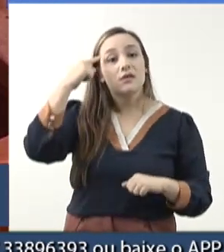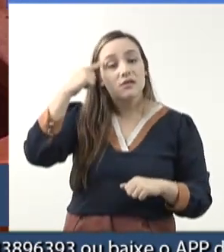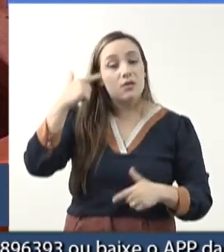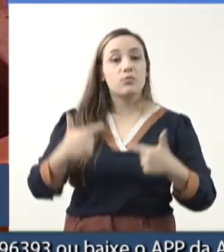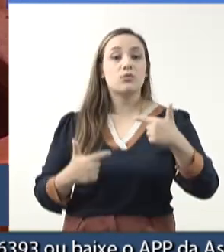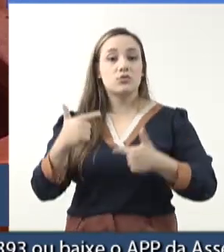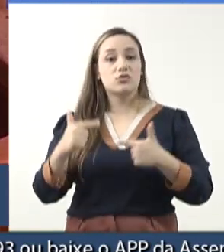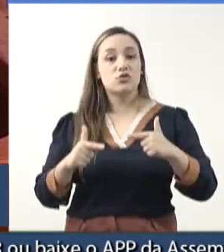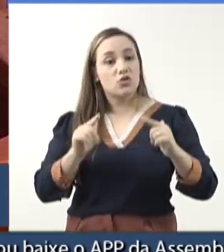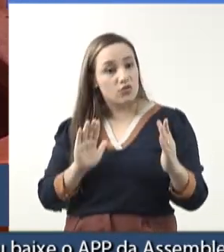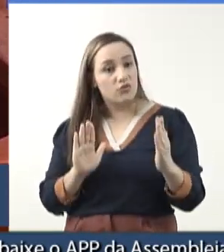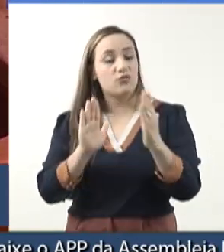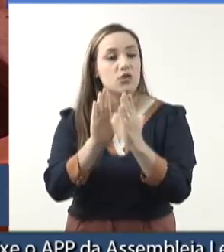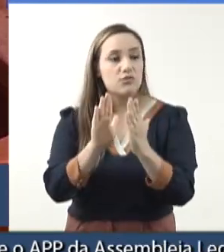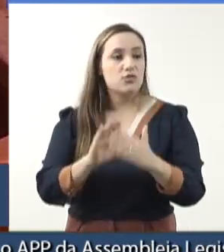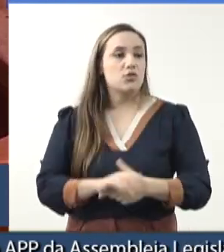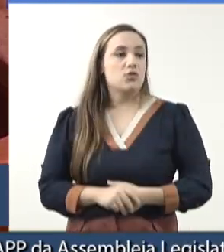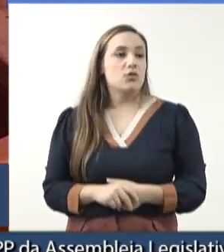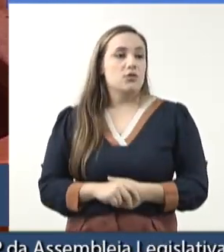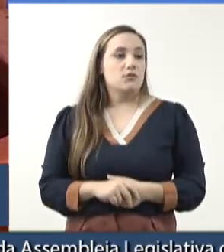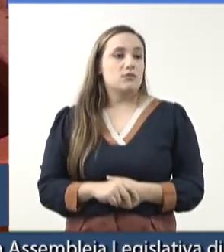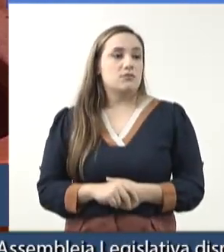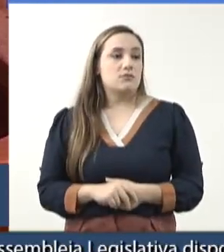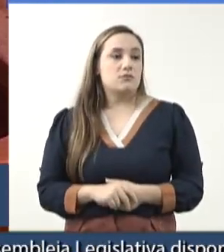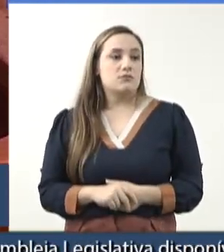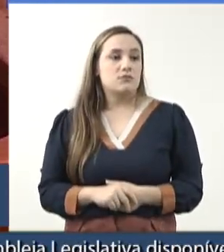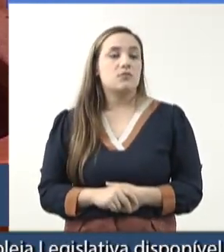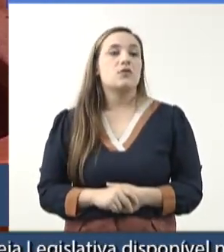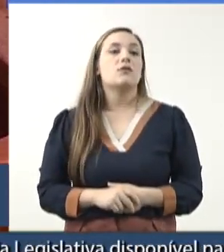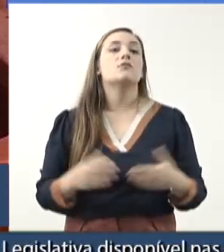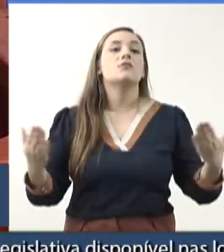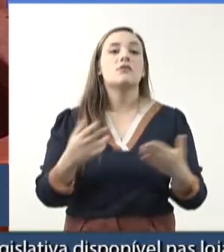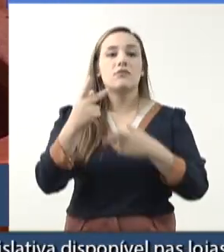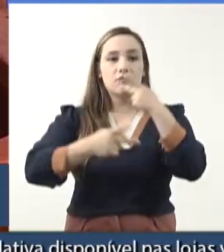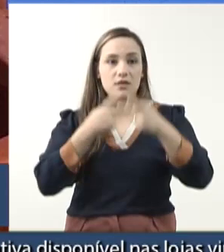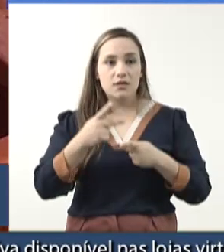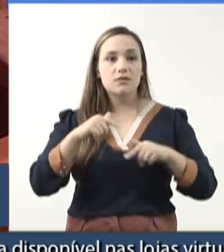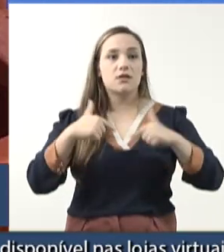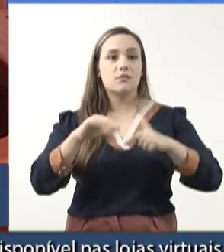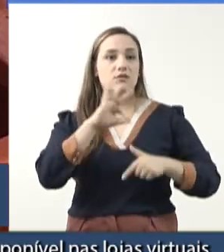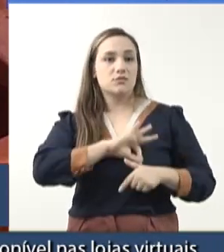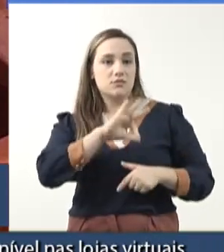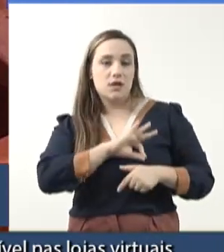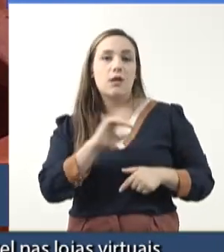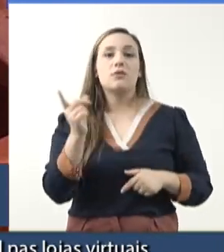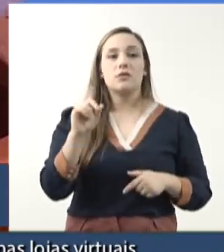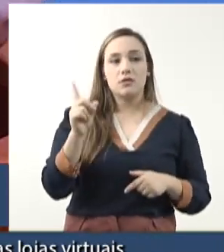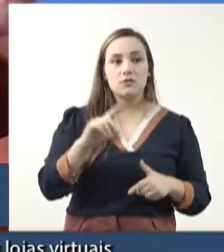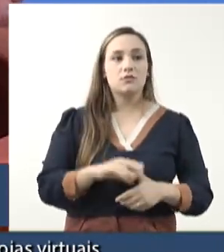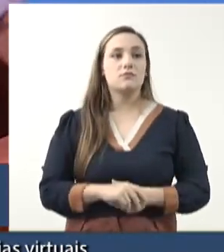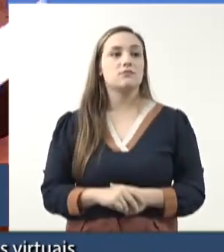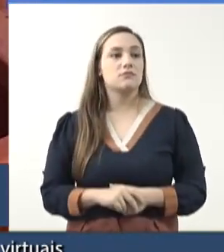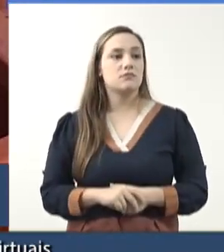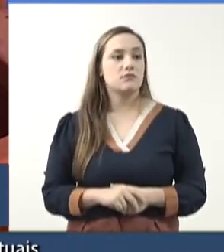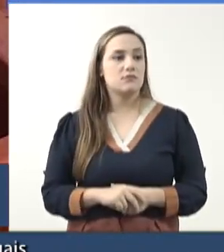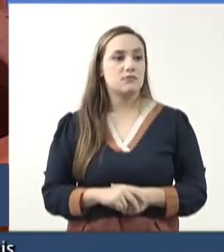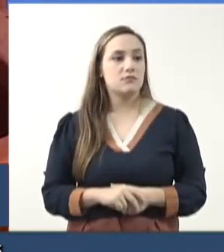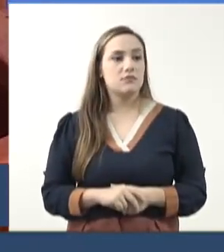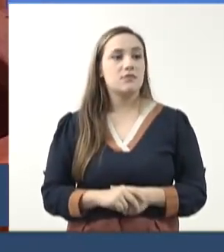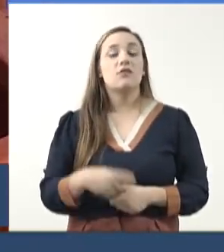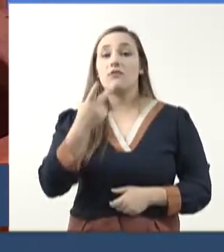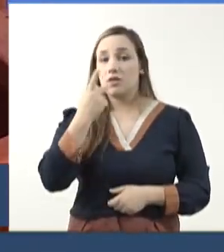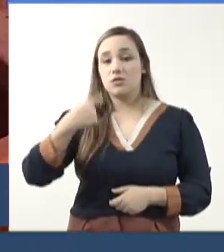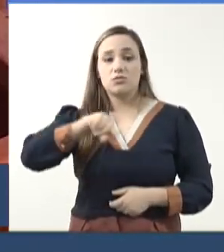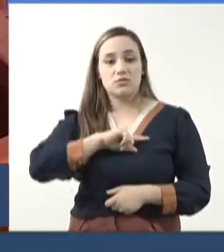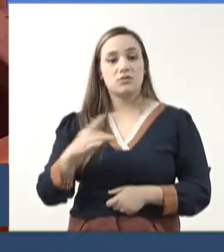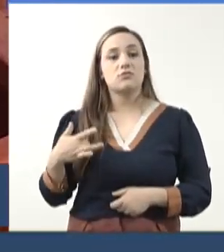de enfrentamento a elas. E por falar em trabalho remunerado, não remunerado, e por falar em nossa